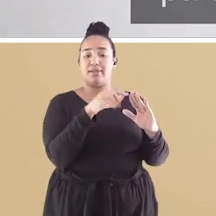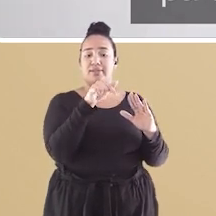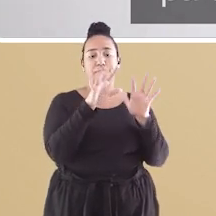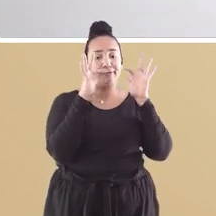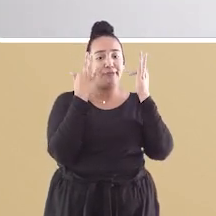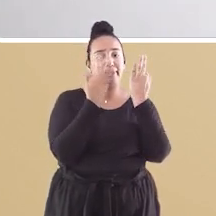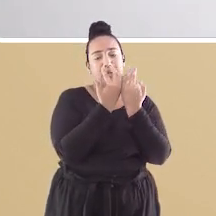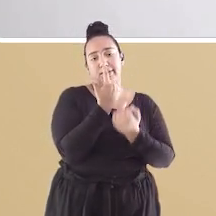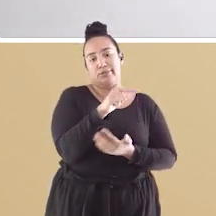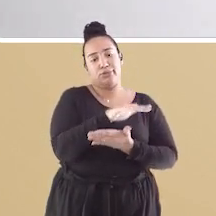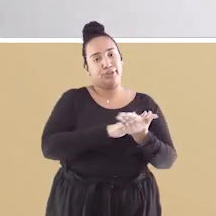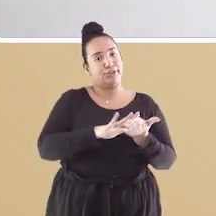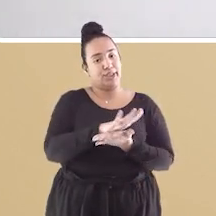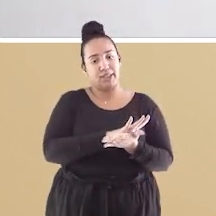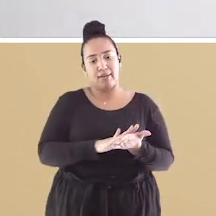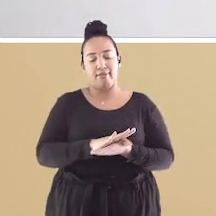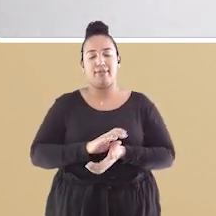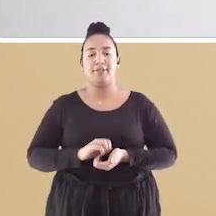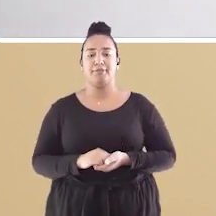teto.